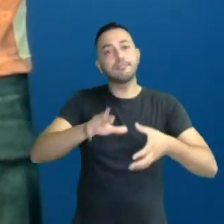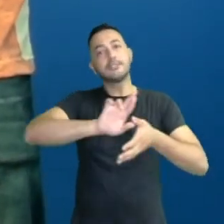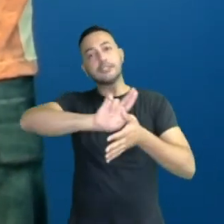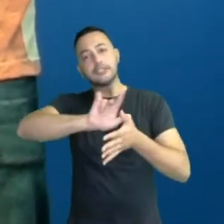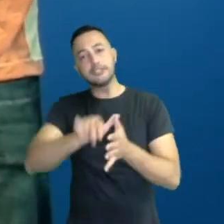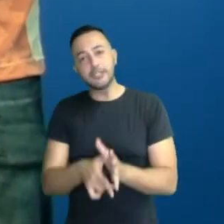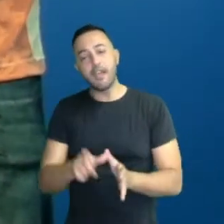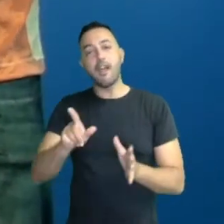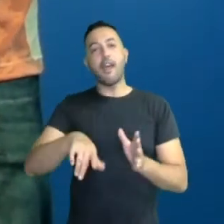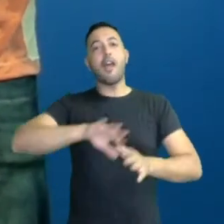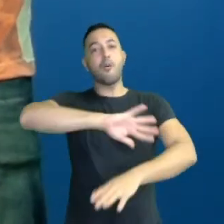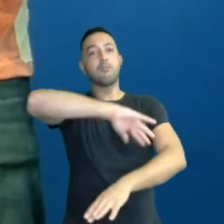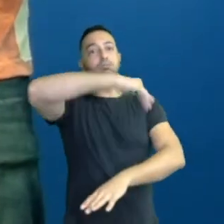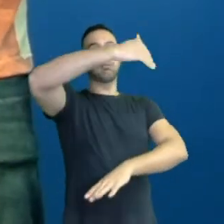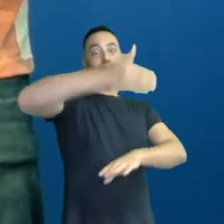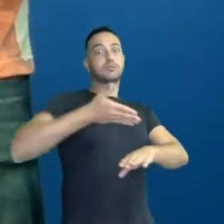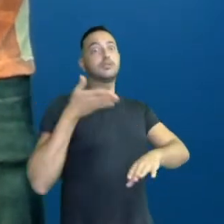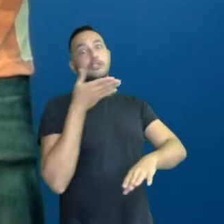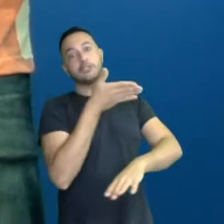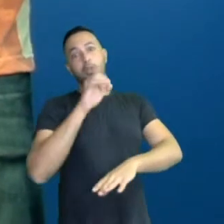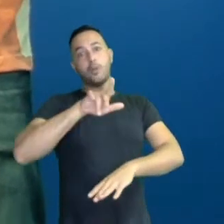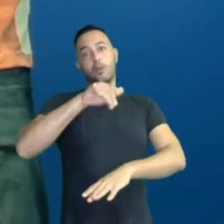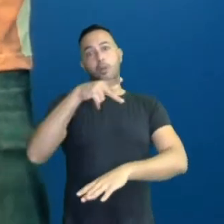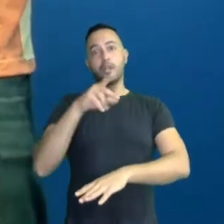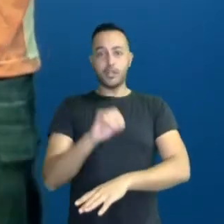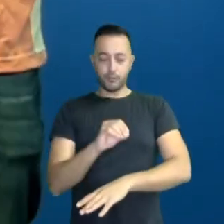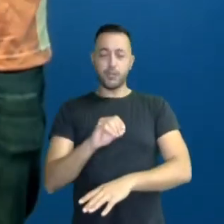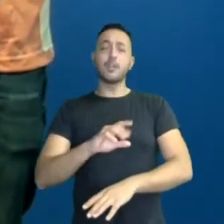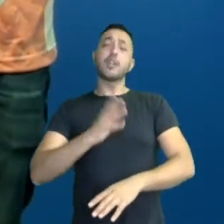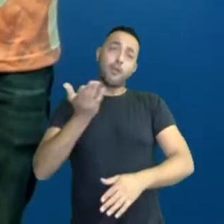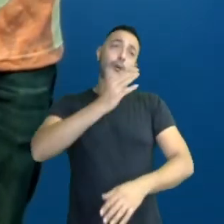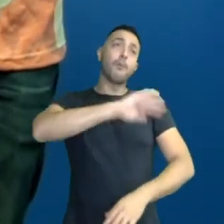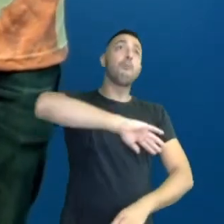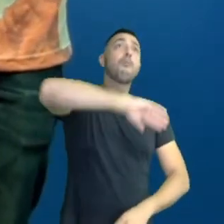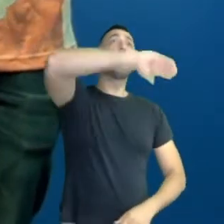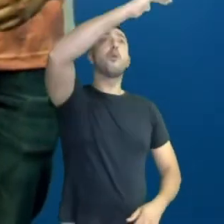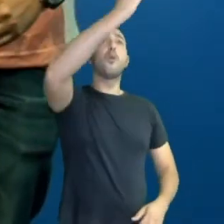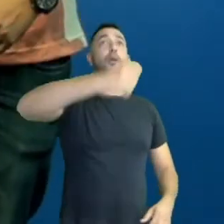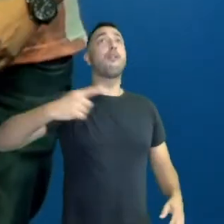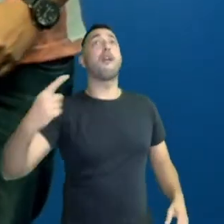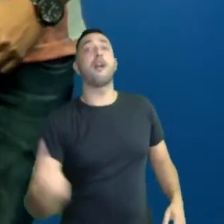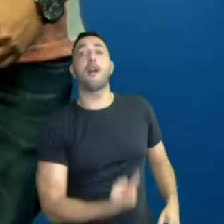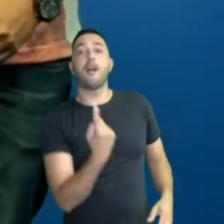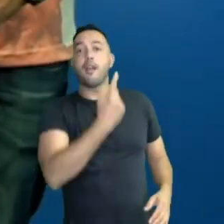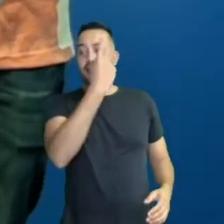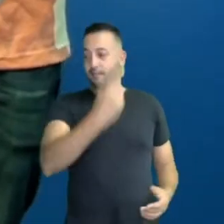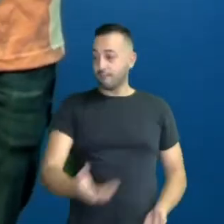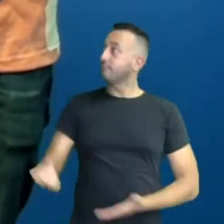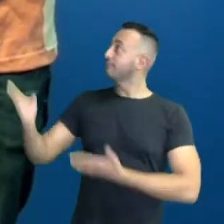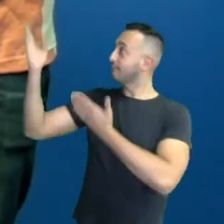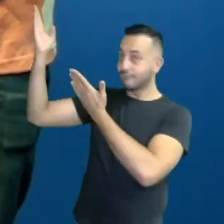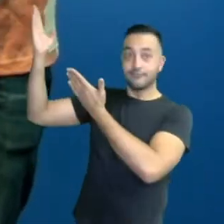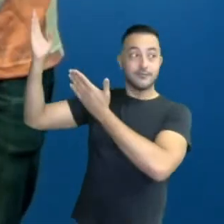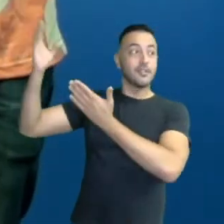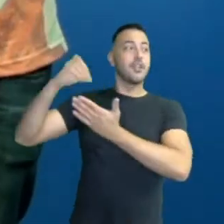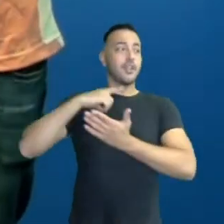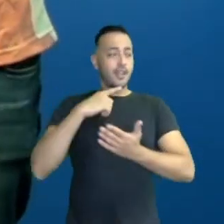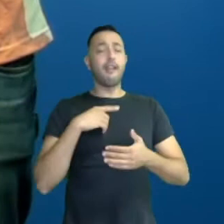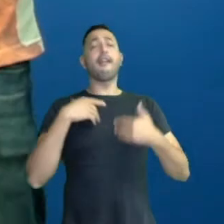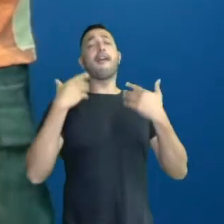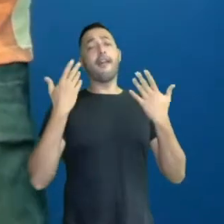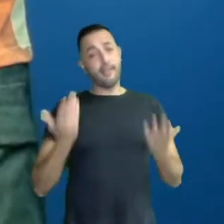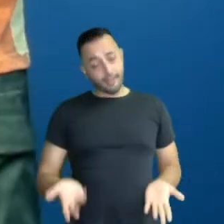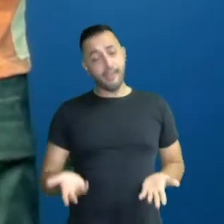formavam todo o Olimpo. E nas montanhas mais altas da Grécia, no caso dessa imagem, no Monte Olimpo, é